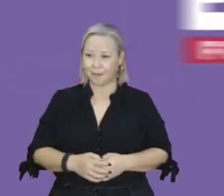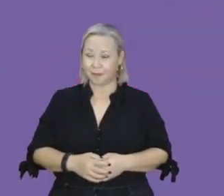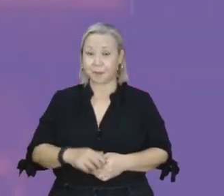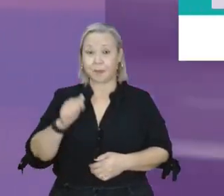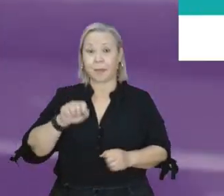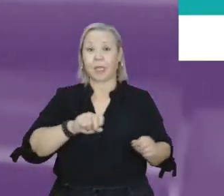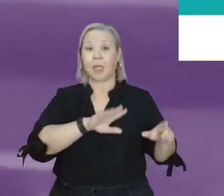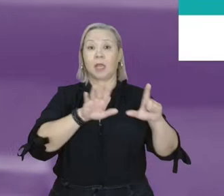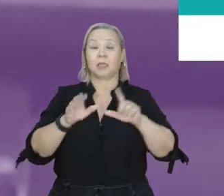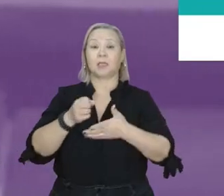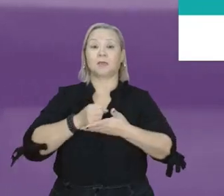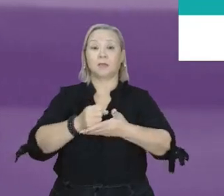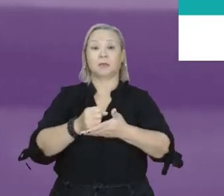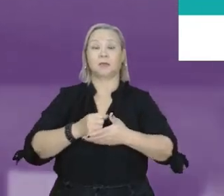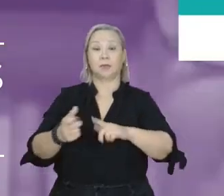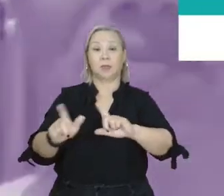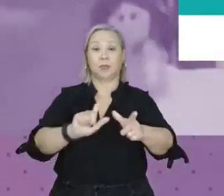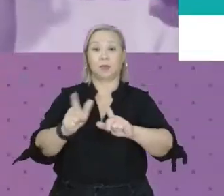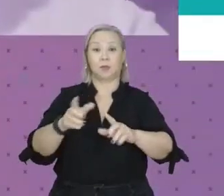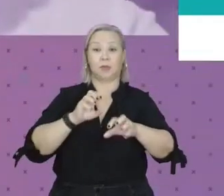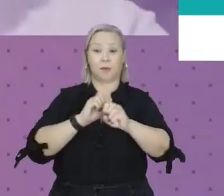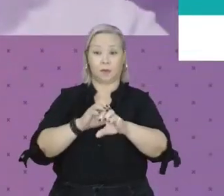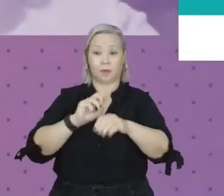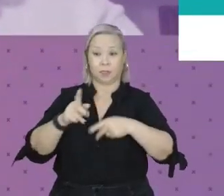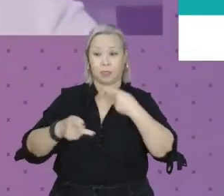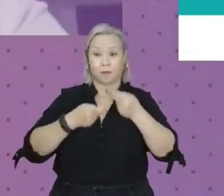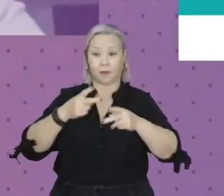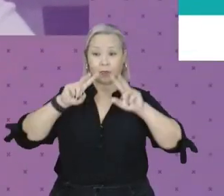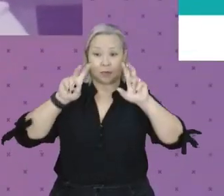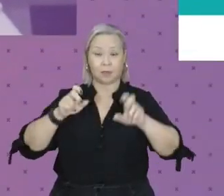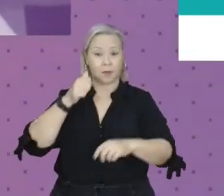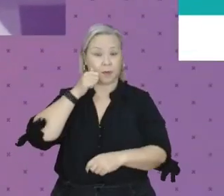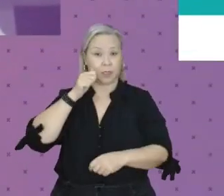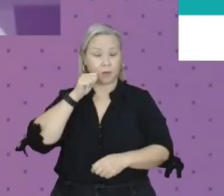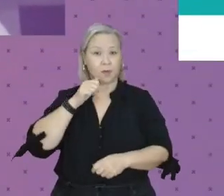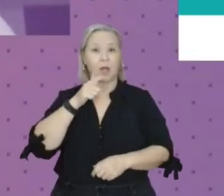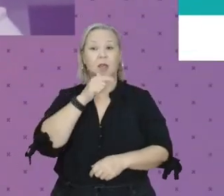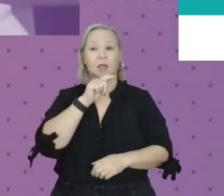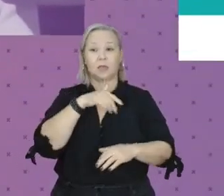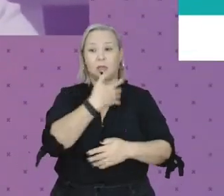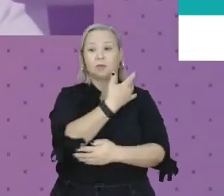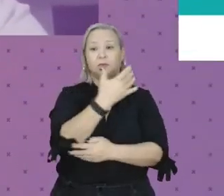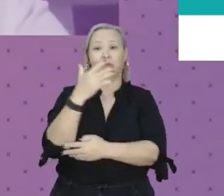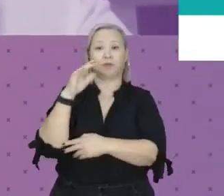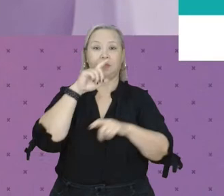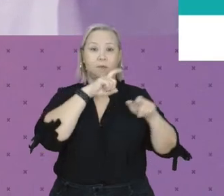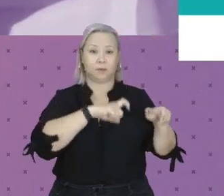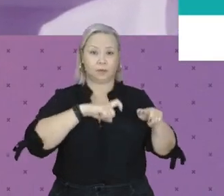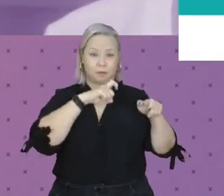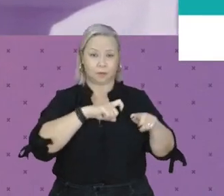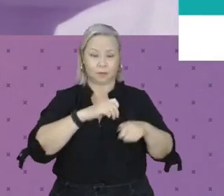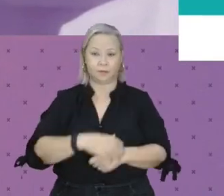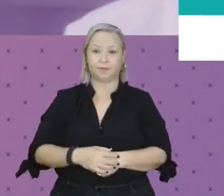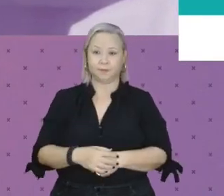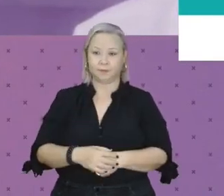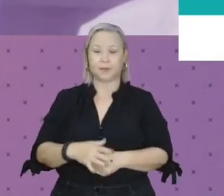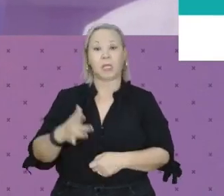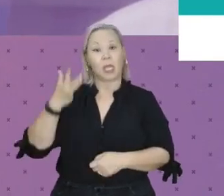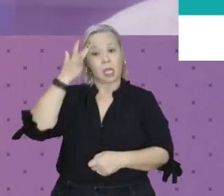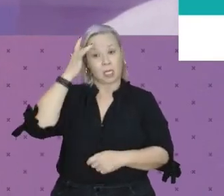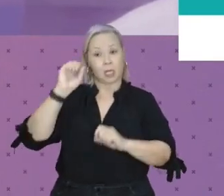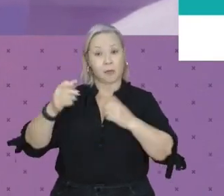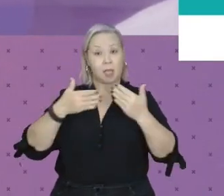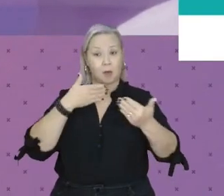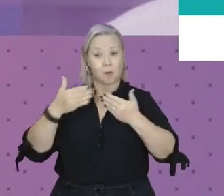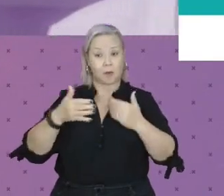Nesta semana, o TV Elas por Elas Formação está falando sobre as mulheres do campo, das águas e da floresta. Não perca amanhã uma conversa